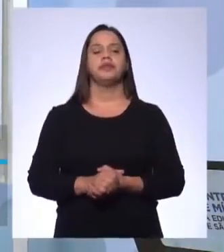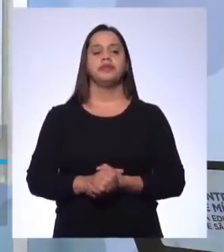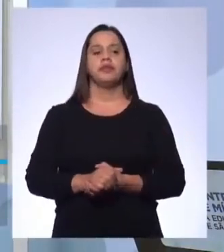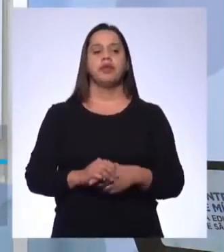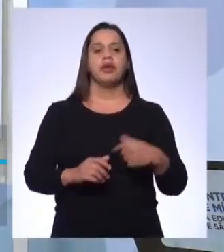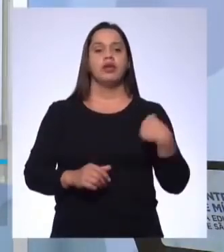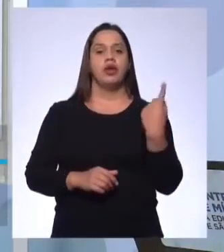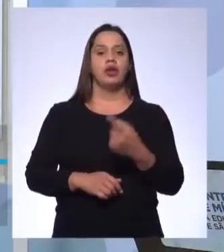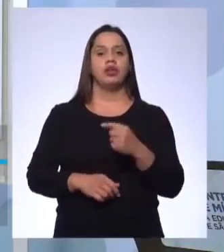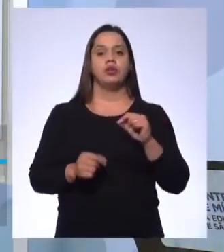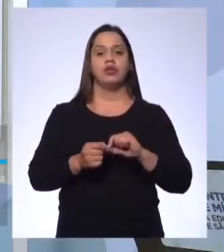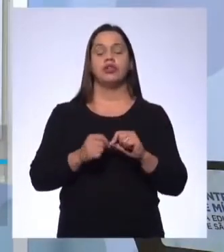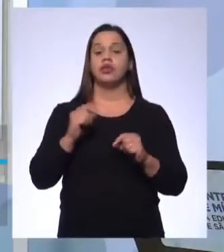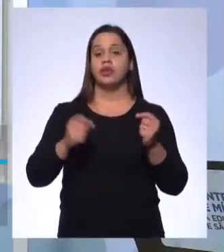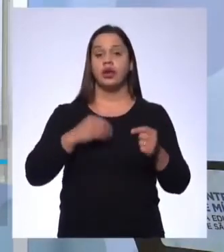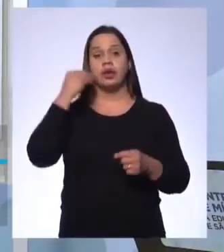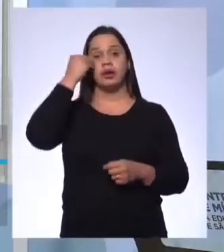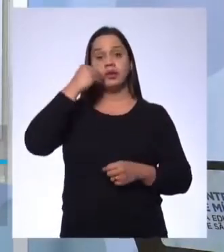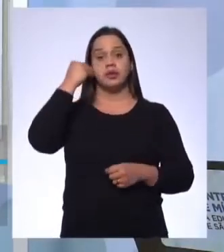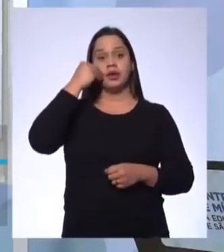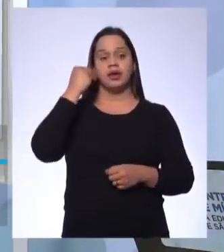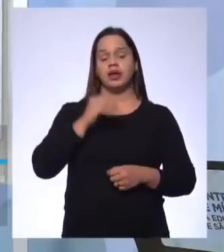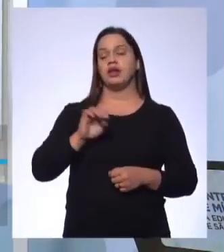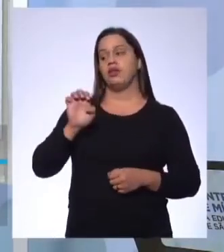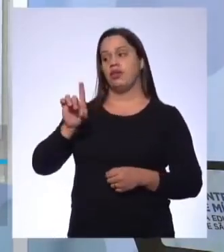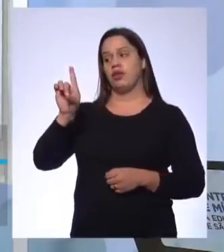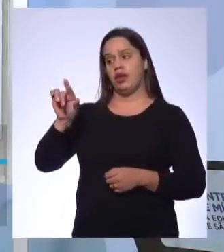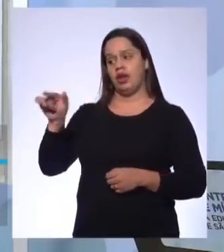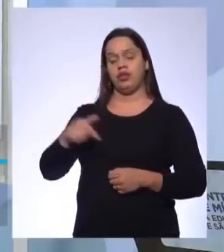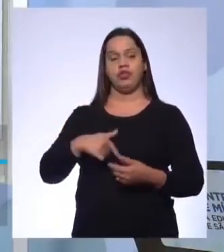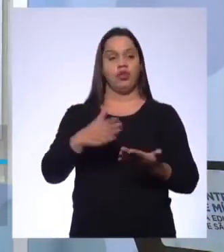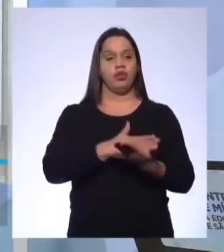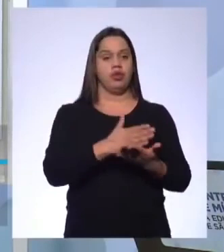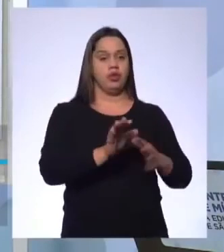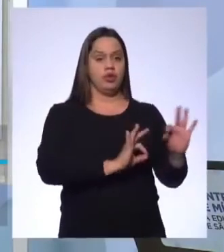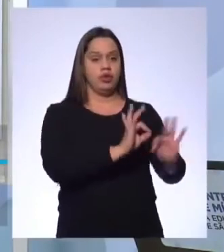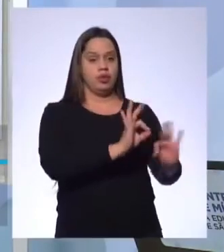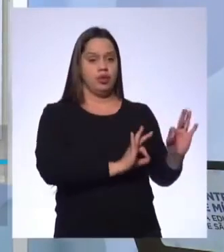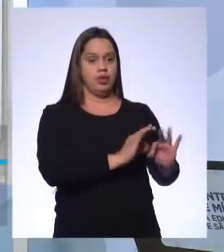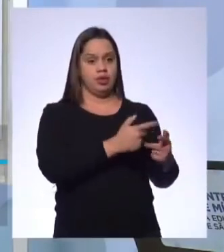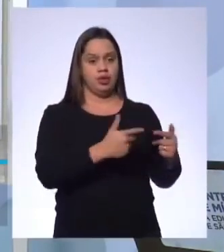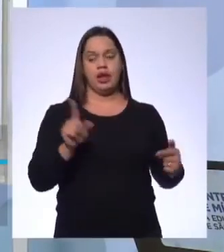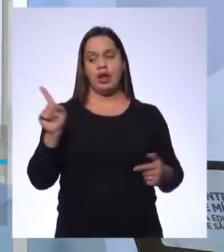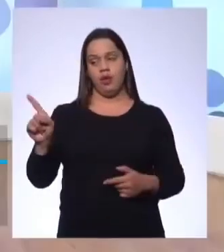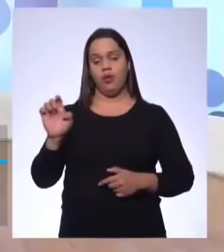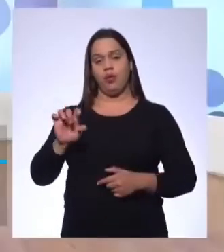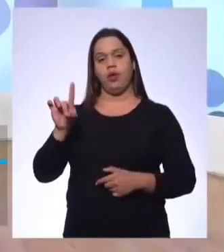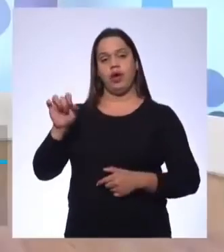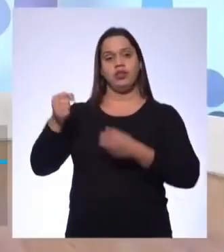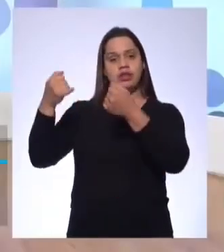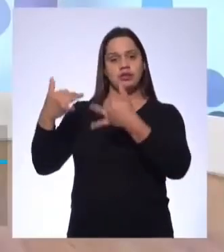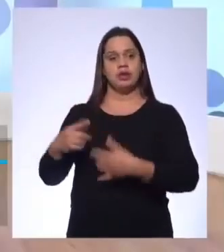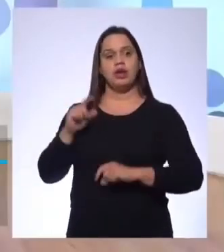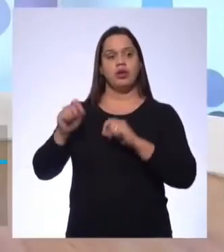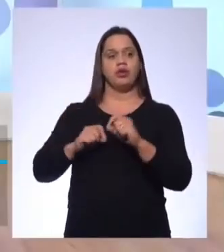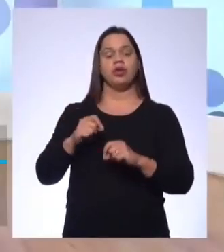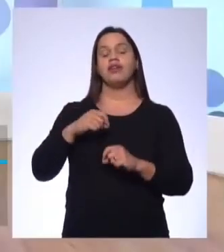Nós vamos fazer um experimento. O Ed, enquanto eu separo aqui as coisas, o Ed vai explicar um pouquinho da